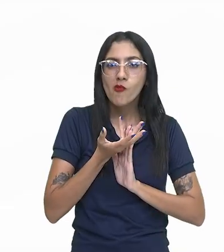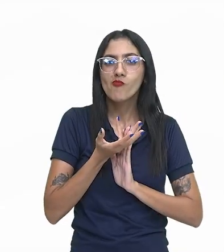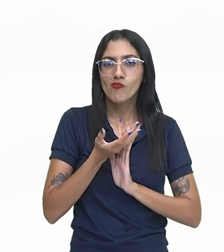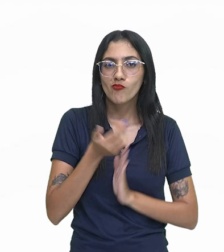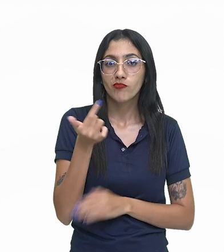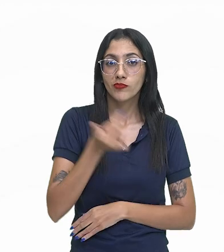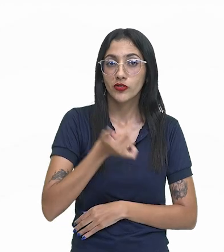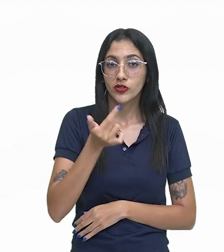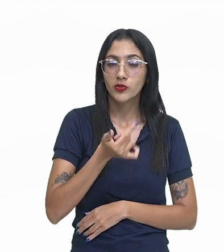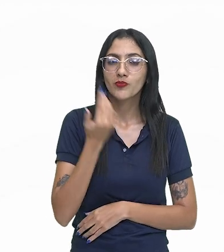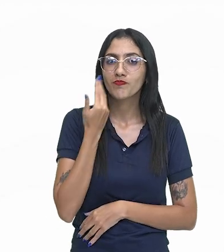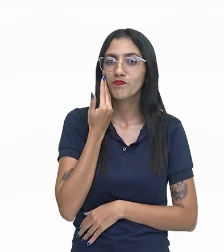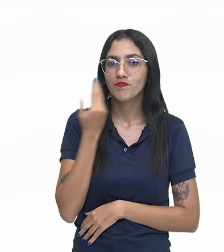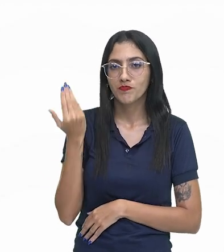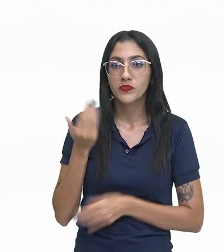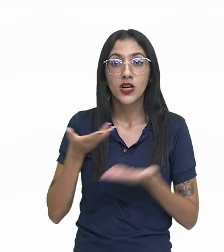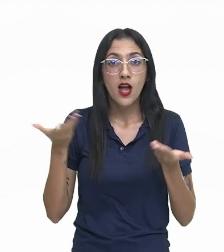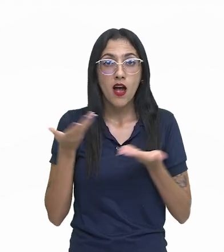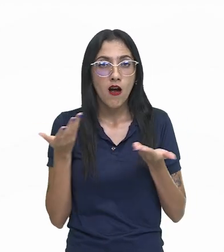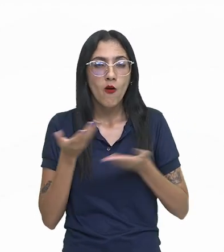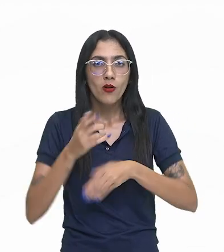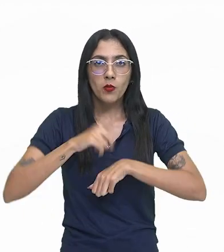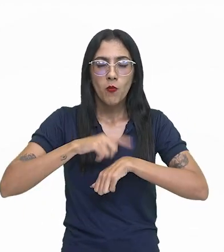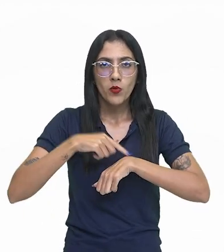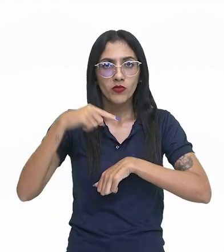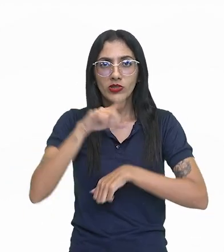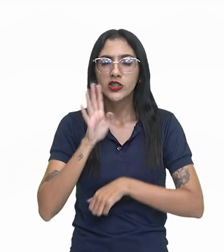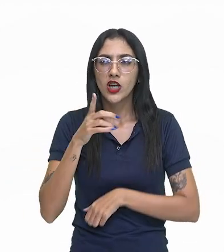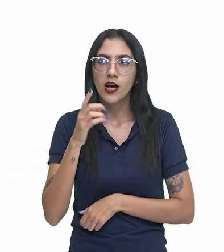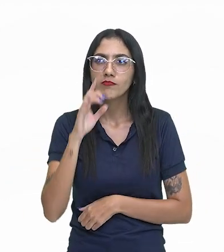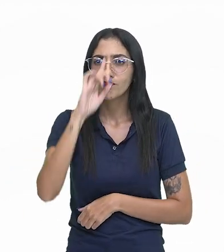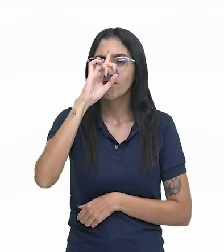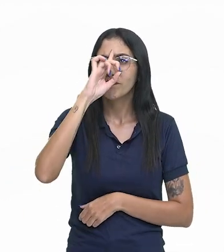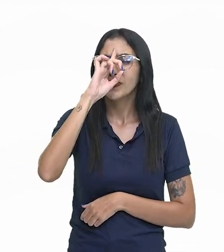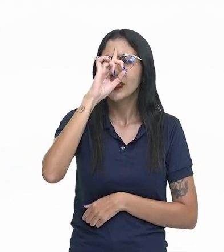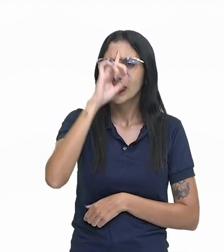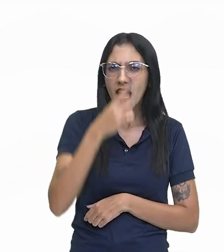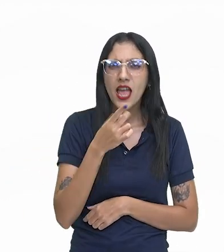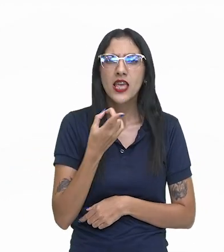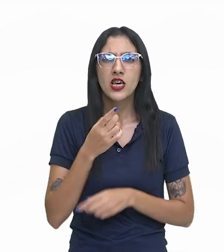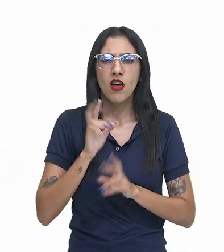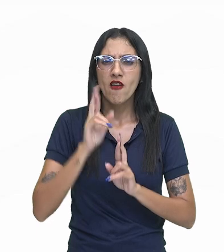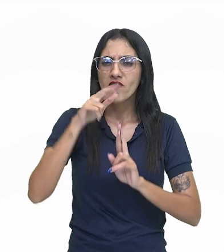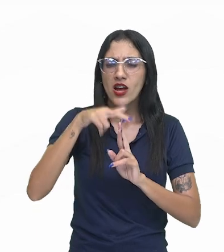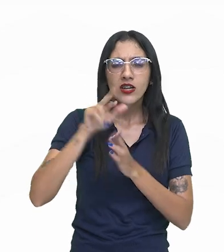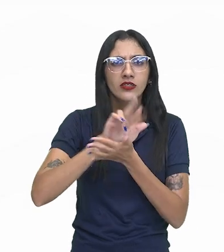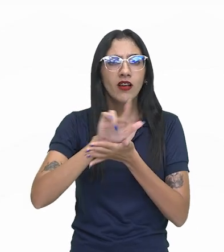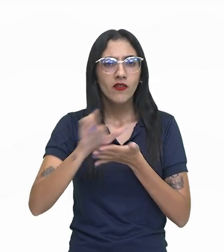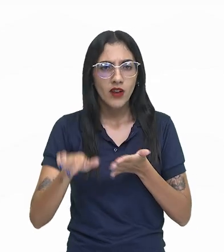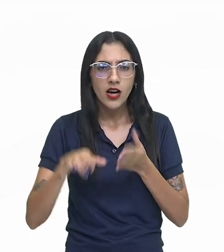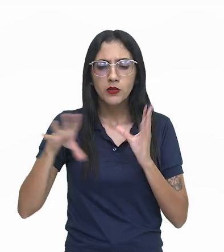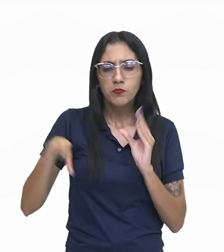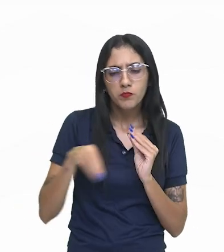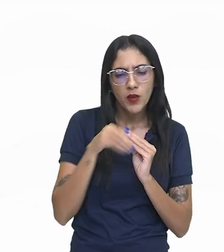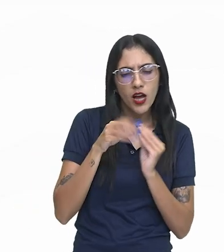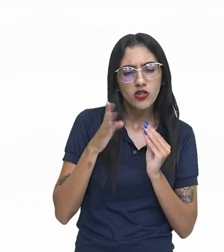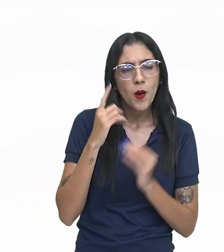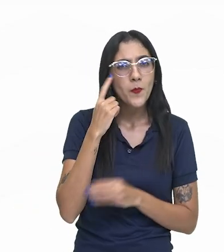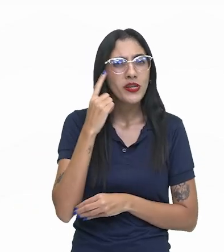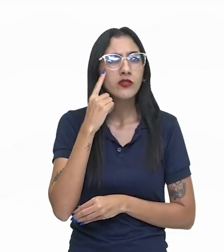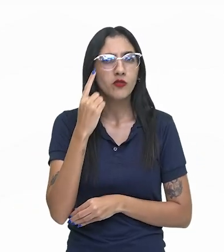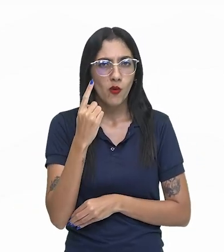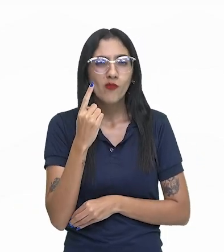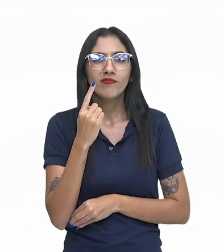produção. Chegou o momento em que você já se sente satisfeito com as referências escolhidas e já pensou muito no